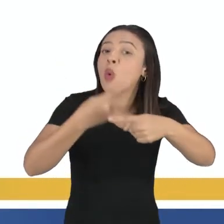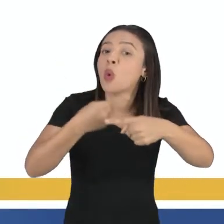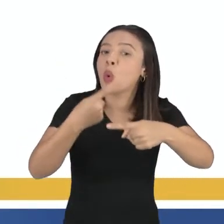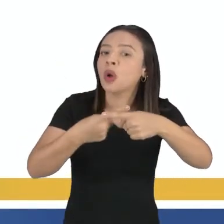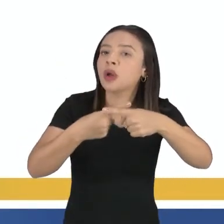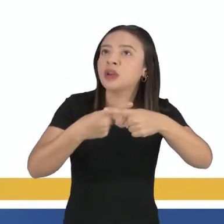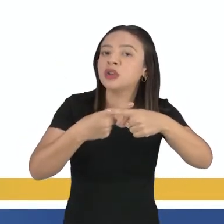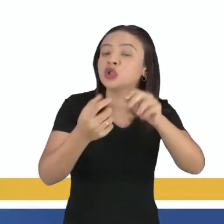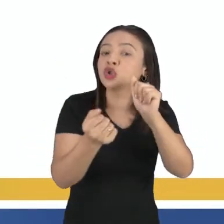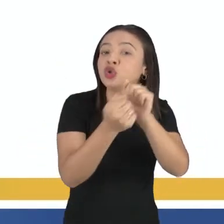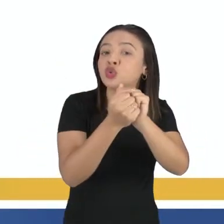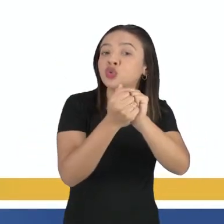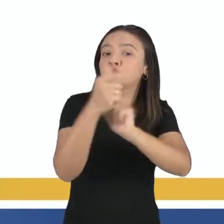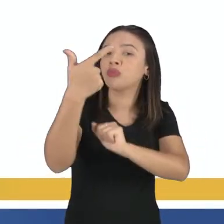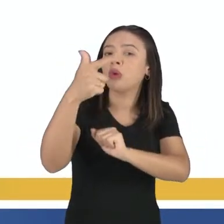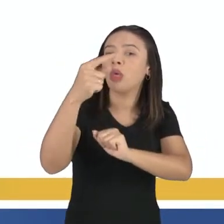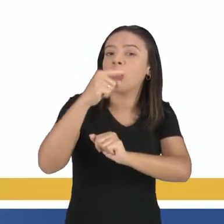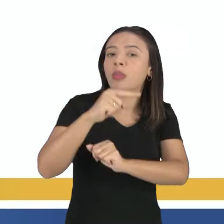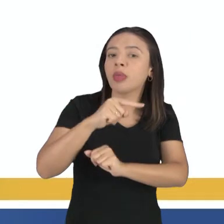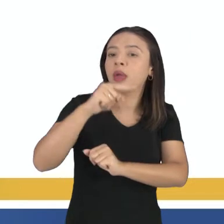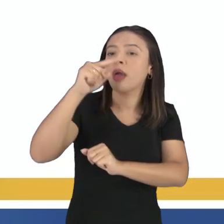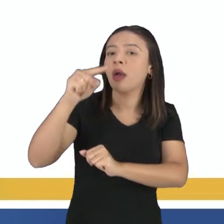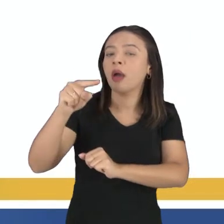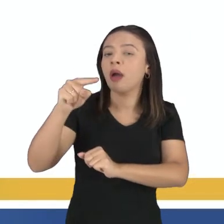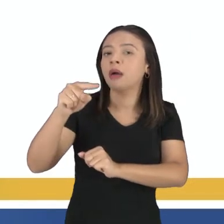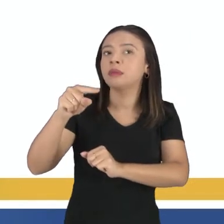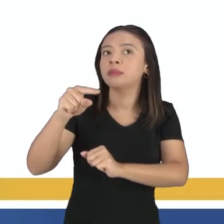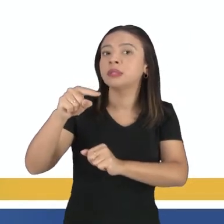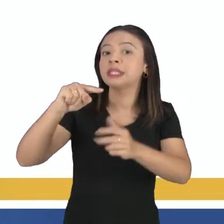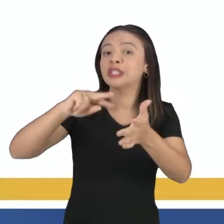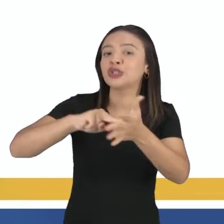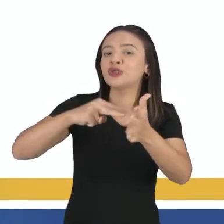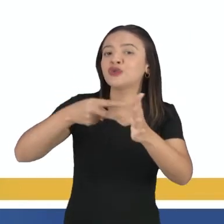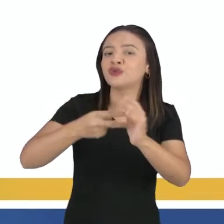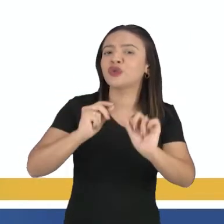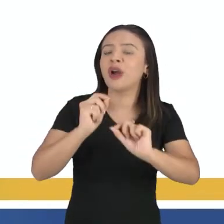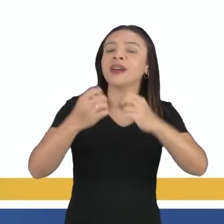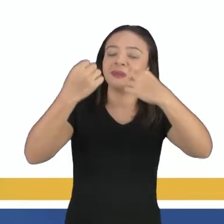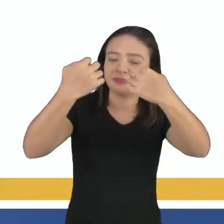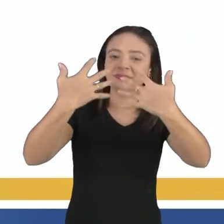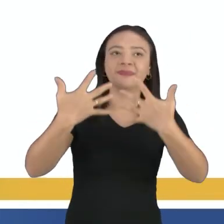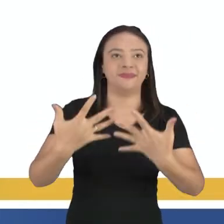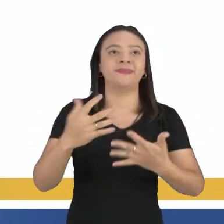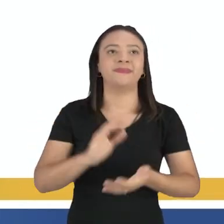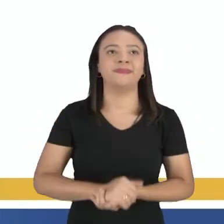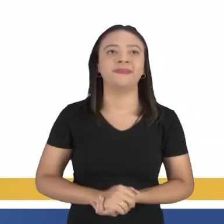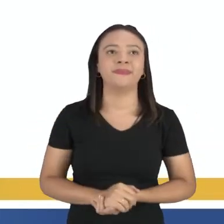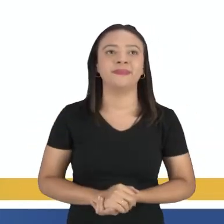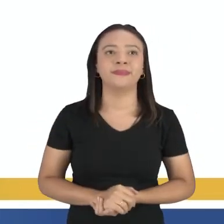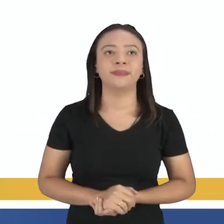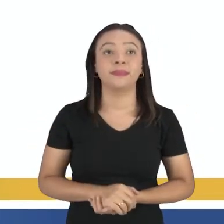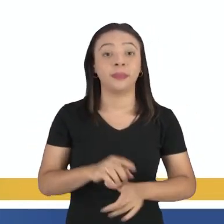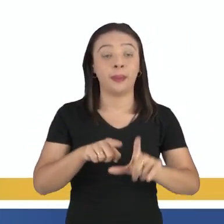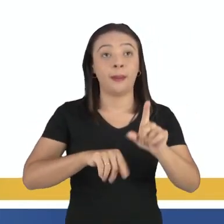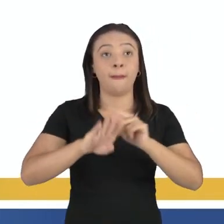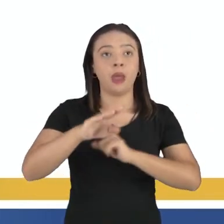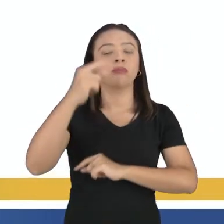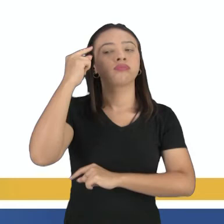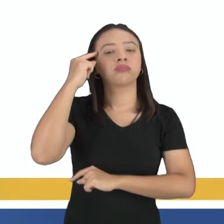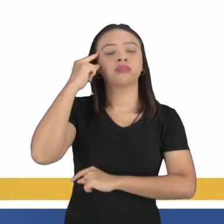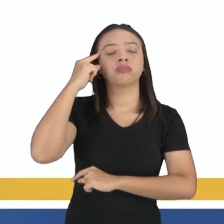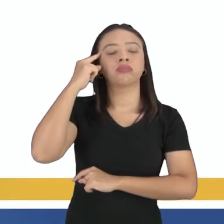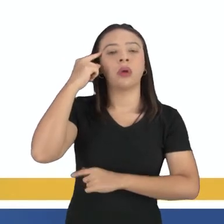porquê junto e sem acento tem a ideia de explicar alguma coisa, tá? Penso, logo existo. E